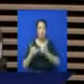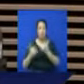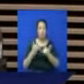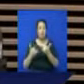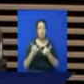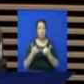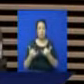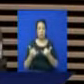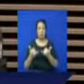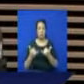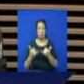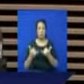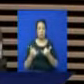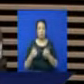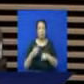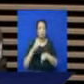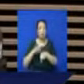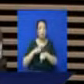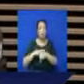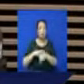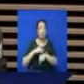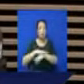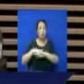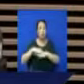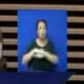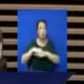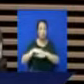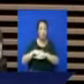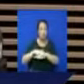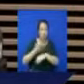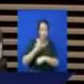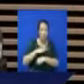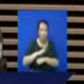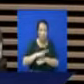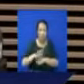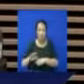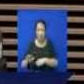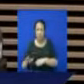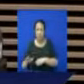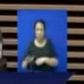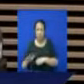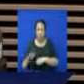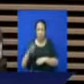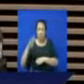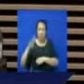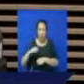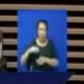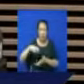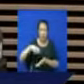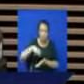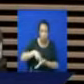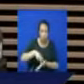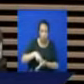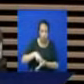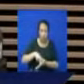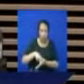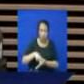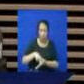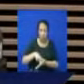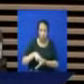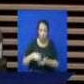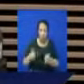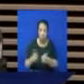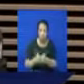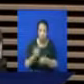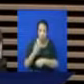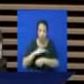que temos disso é quando você vai falar com uma criança e você se ajoelha para poder olhar nos olhos dessa criança. Deus baixa-se